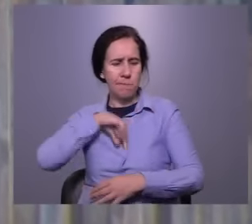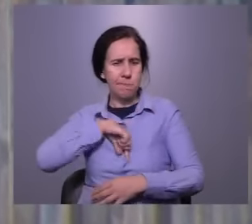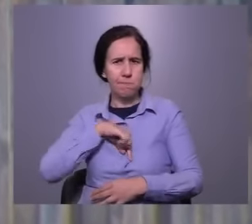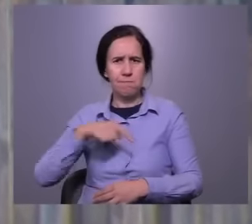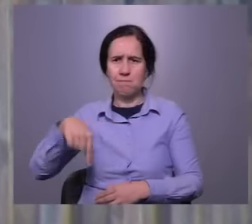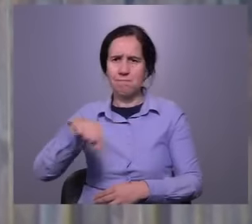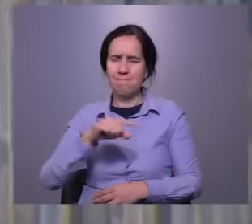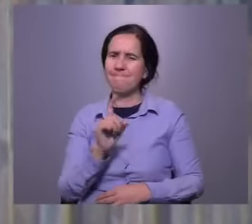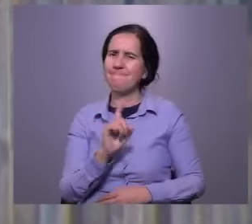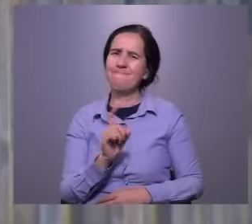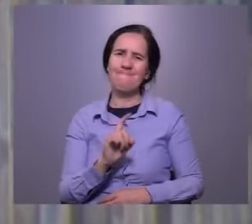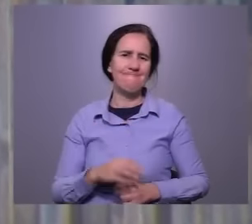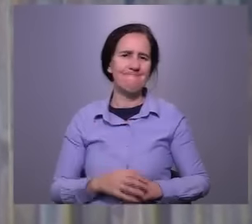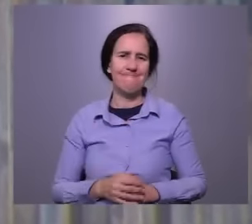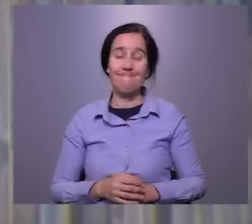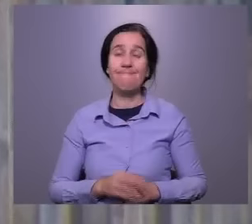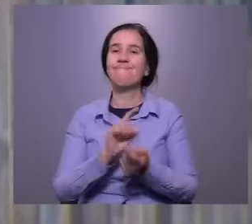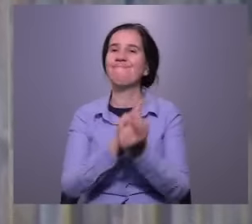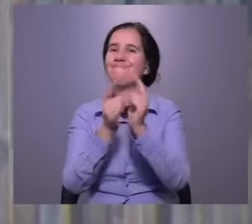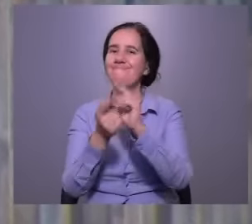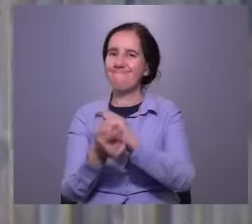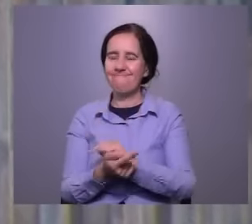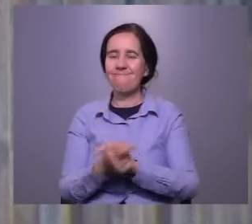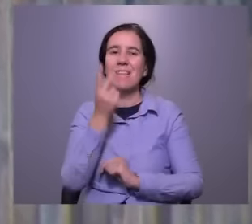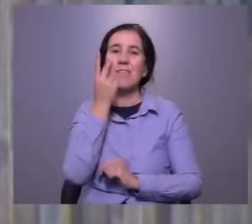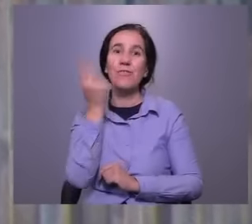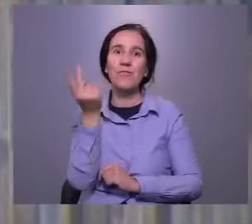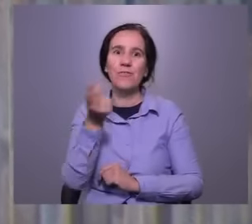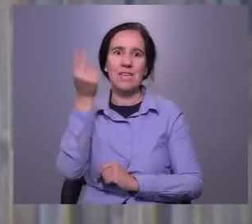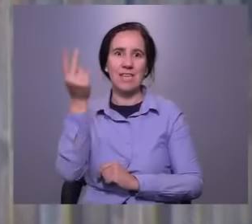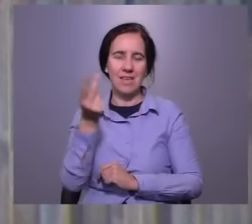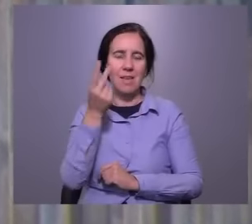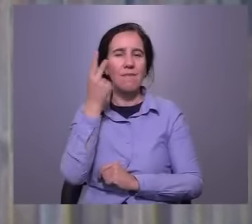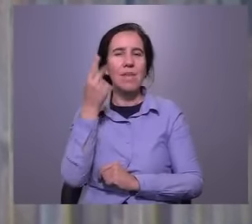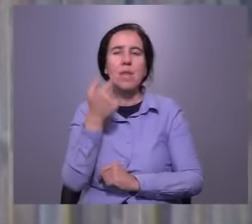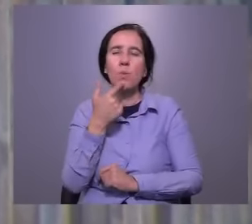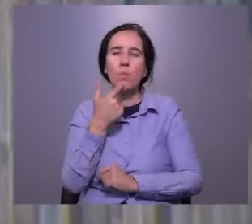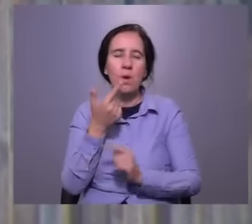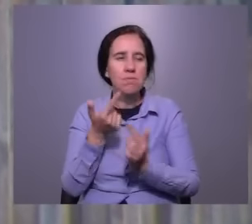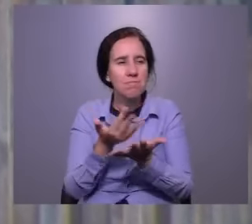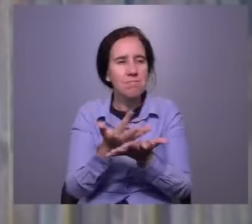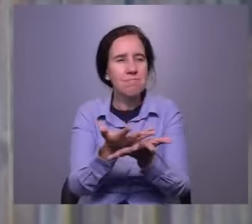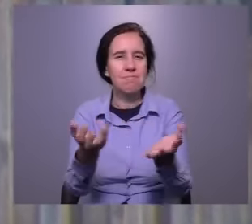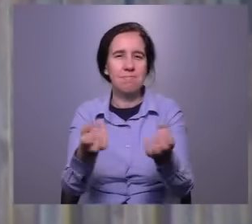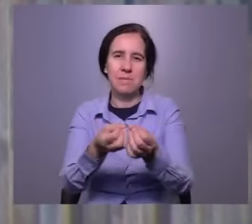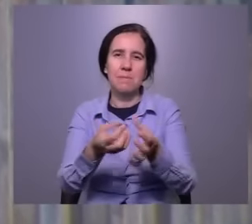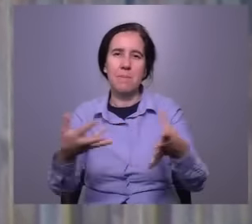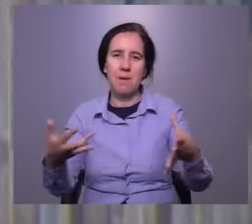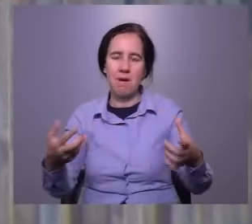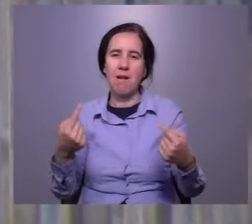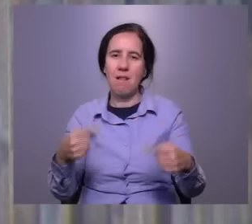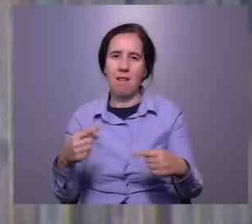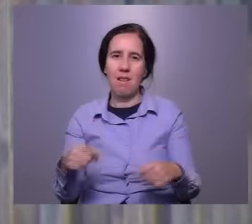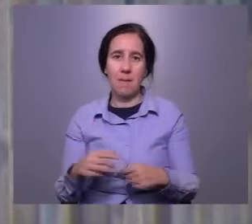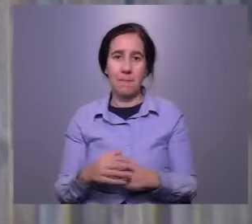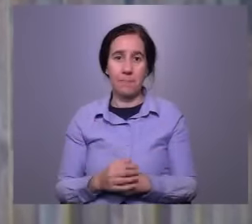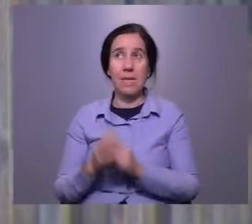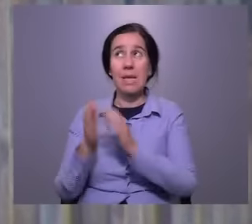A generosidade, a partilha, a solidariedade não empobrecem, não